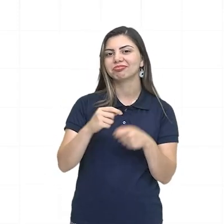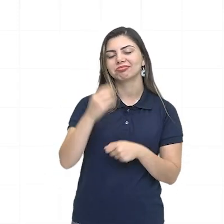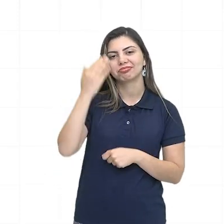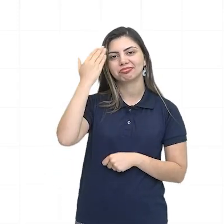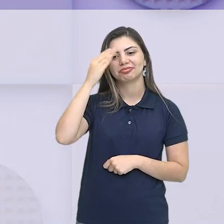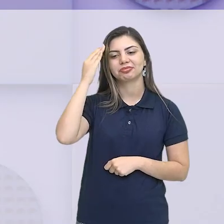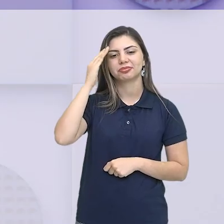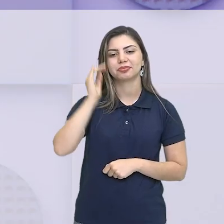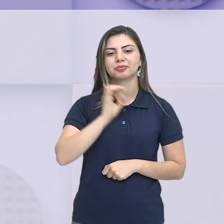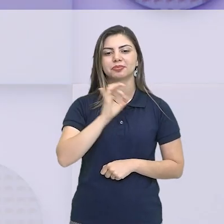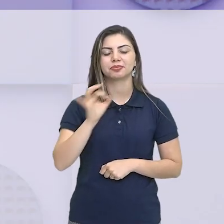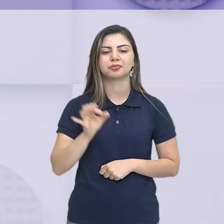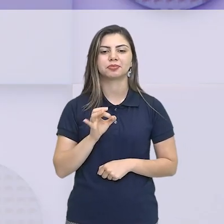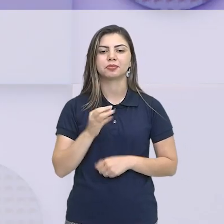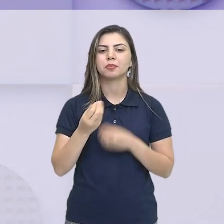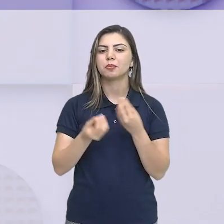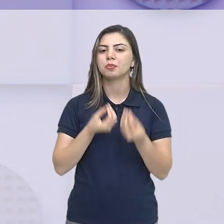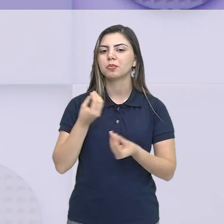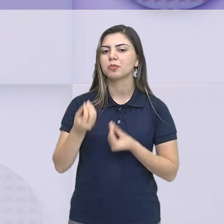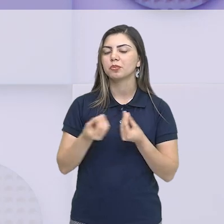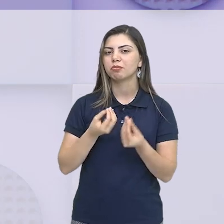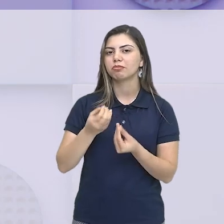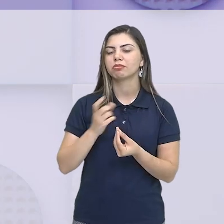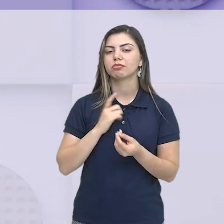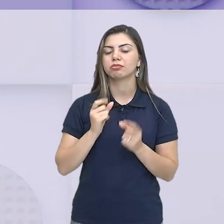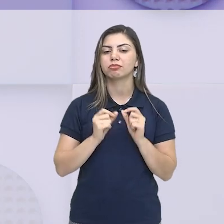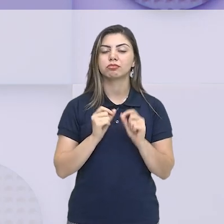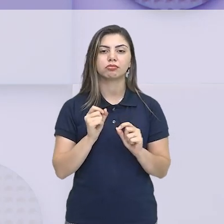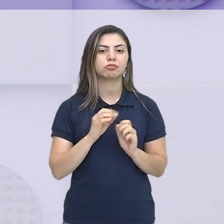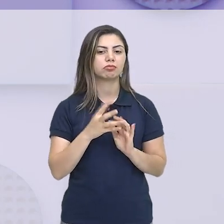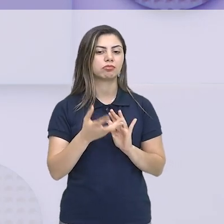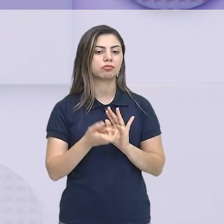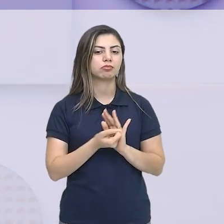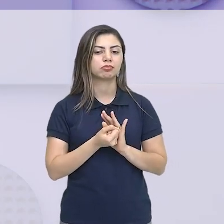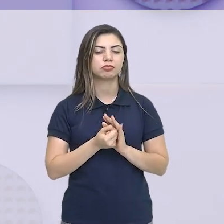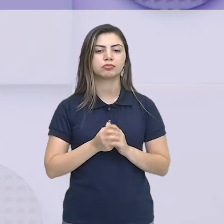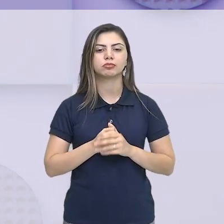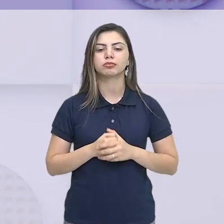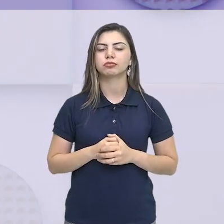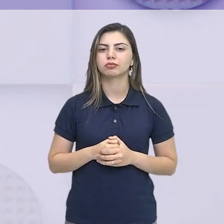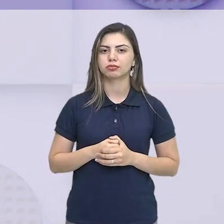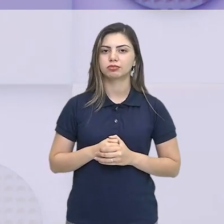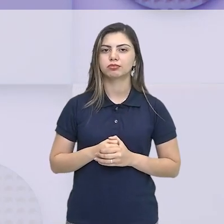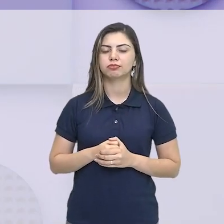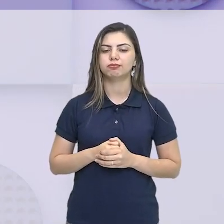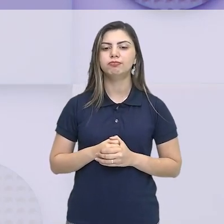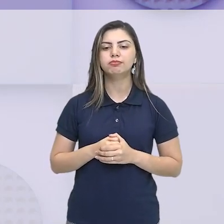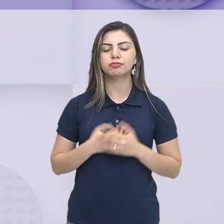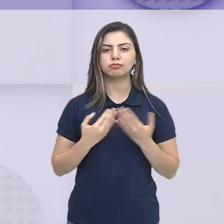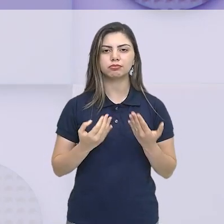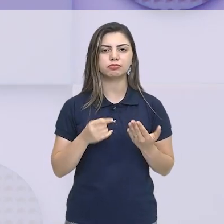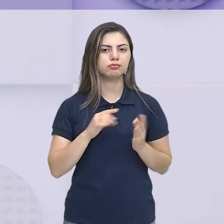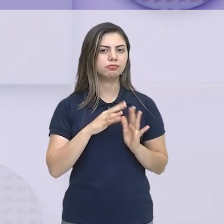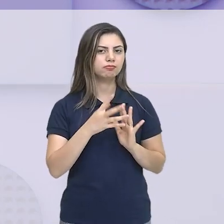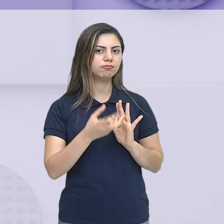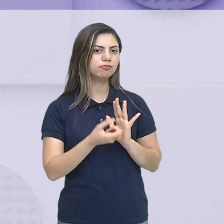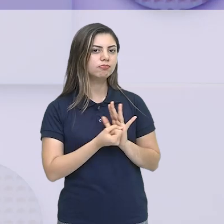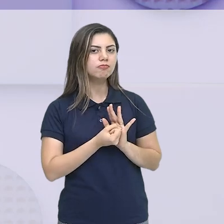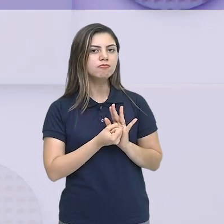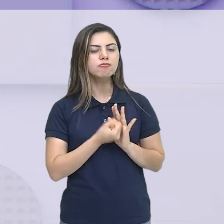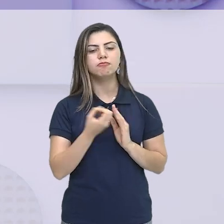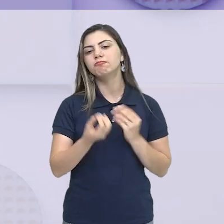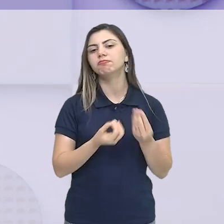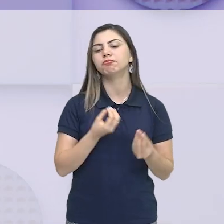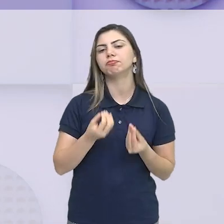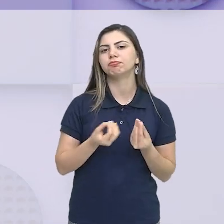entender o que é um símbolo, né? Que dá valor ao símbolo não é ele em si,